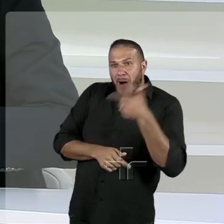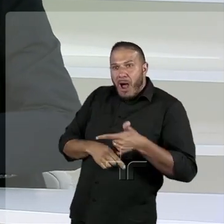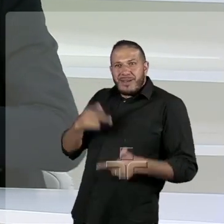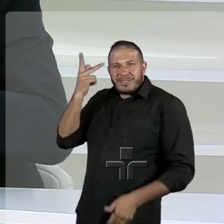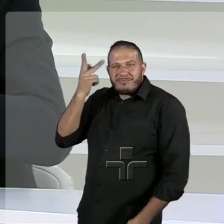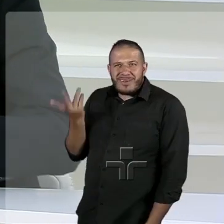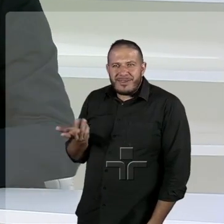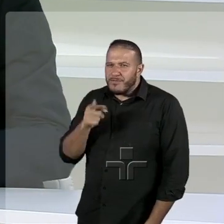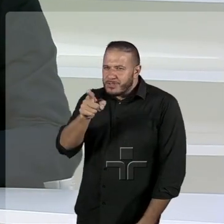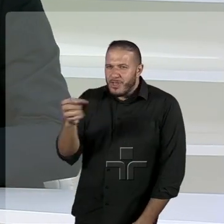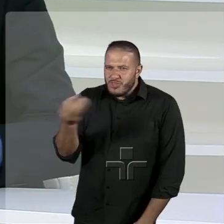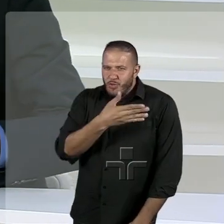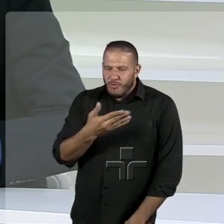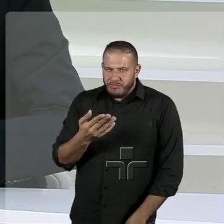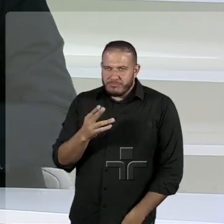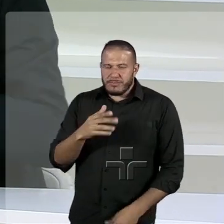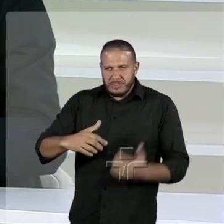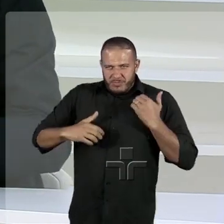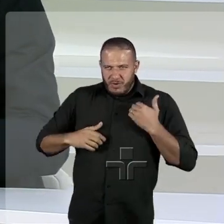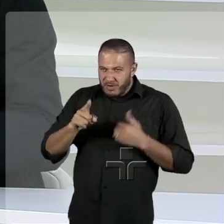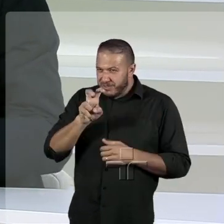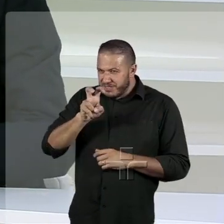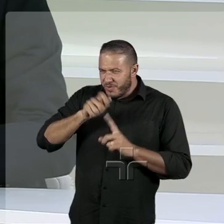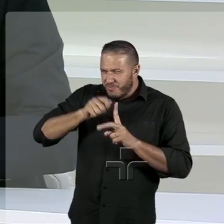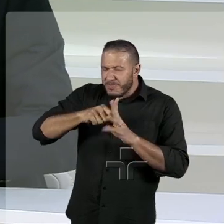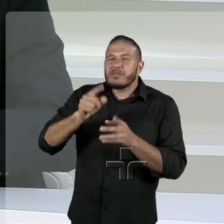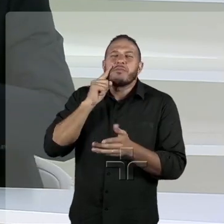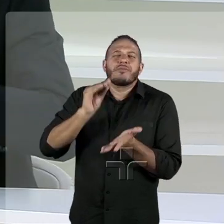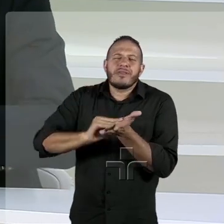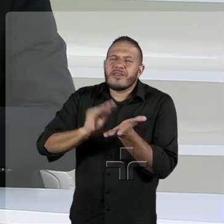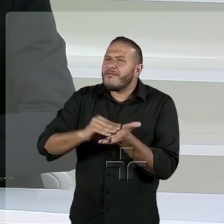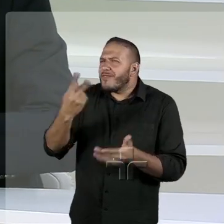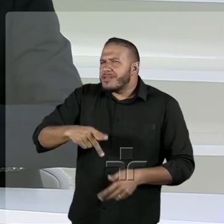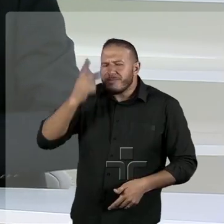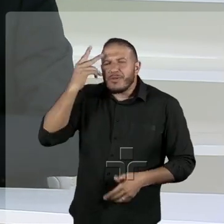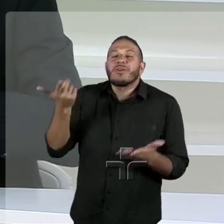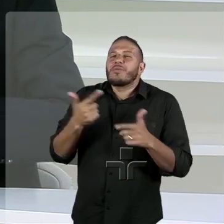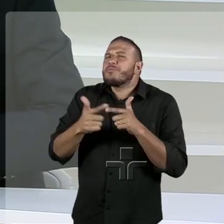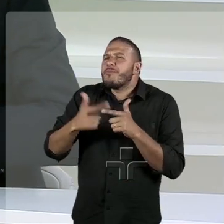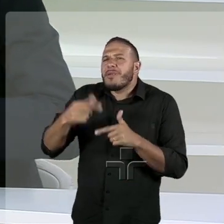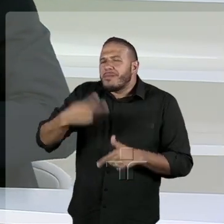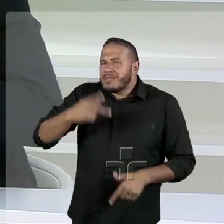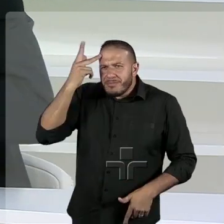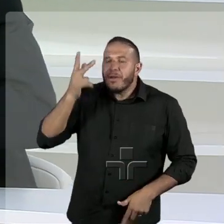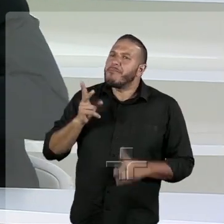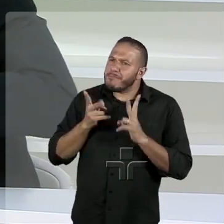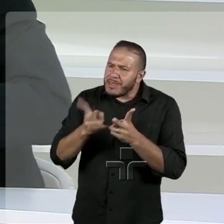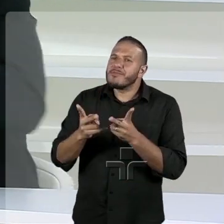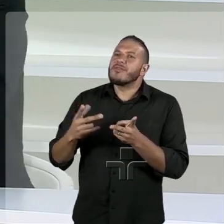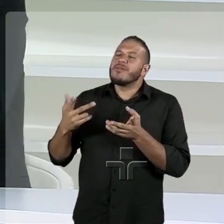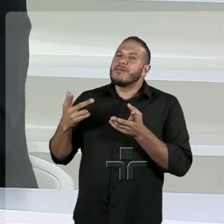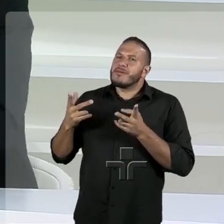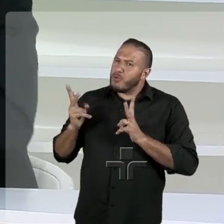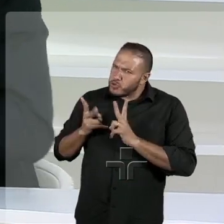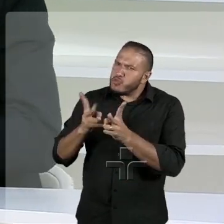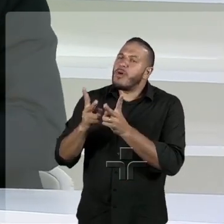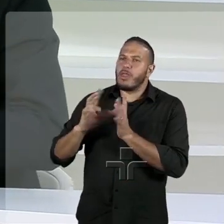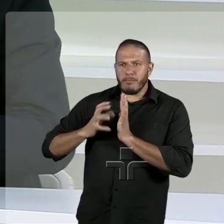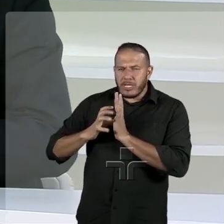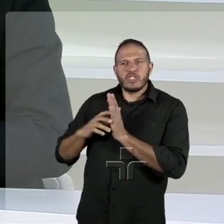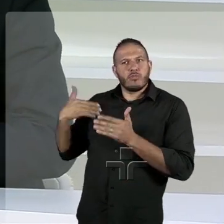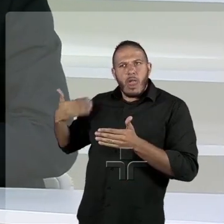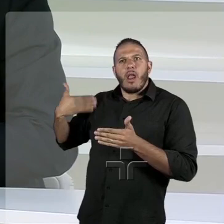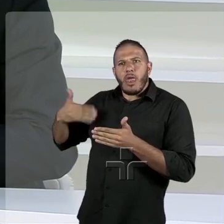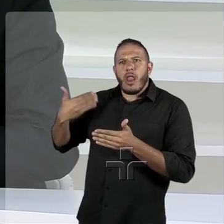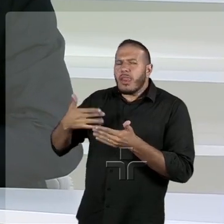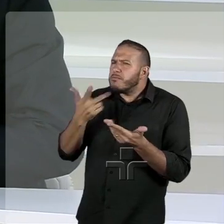chegou agora, está há 5 meses no cargo, o que falta a São Paulo? Qual é o problema de São Paulo que, mesmo tendo continuidade no governo, não